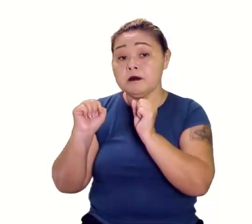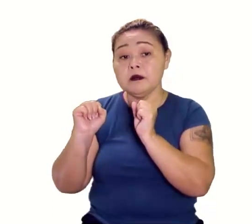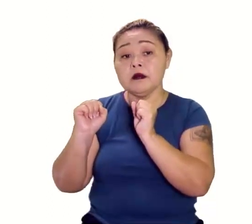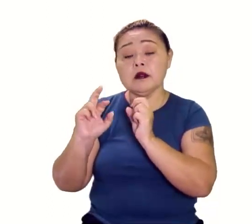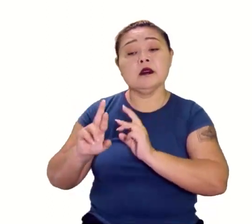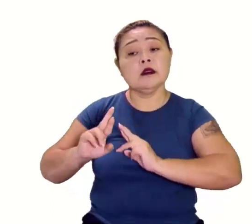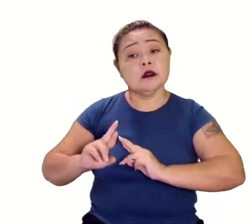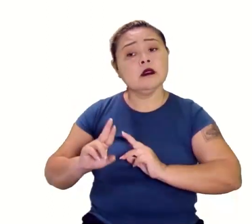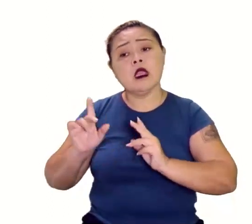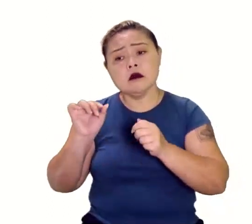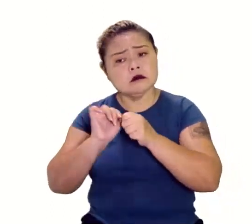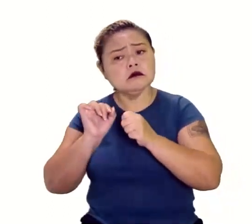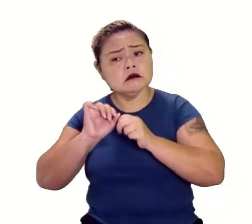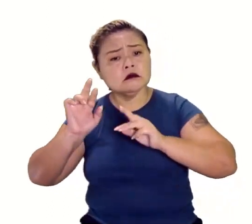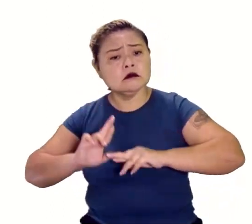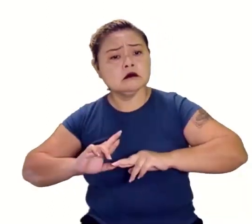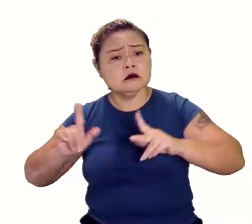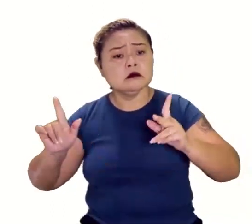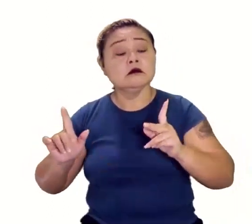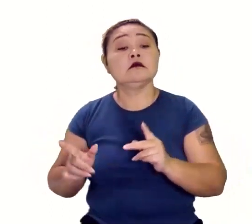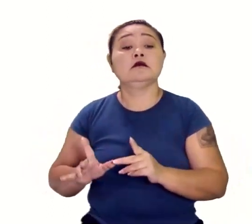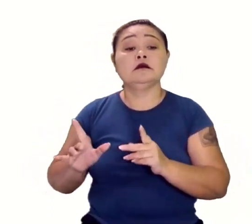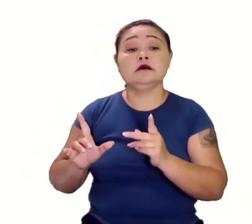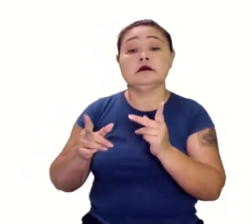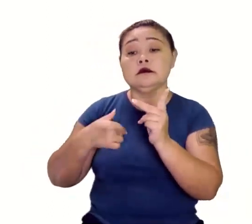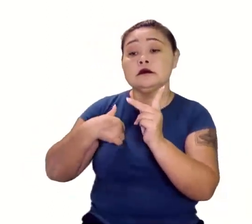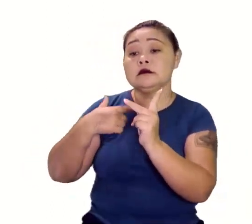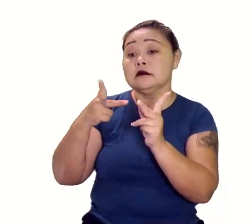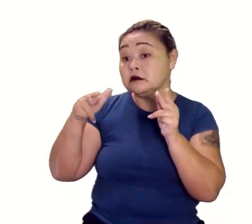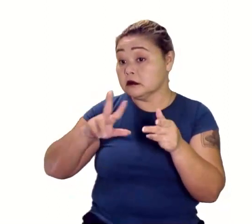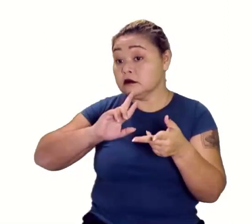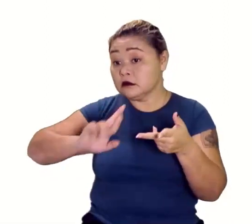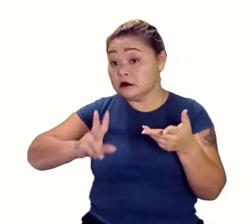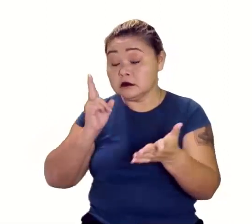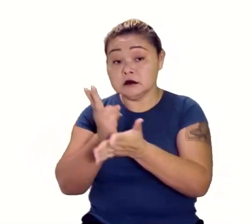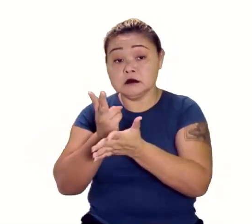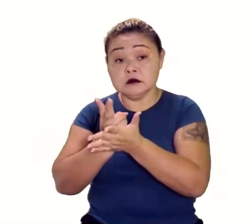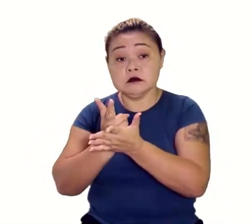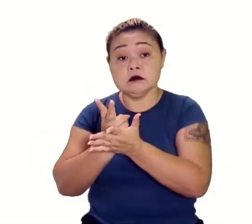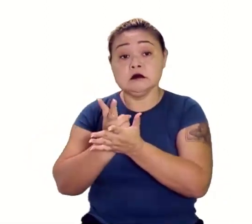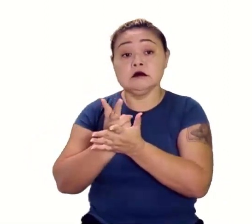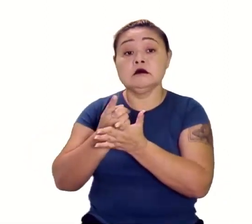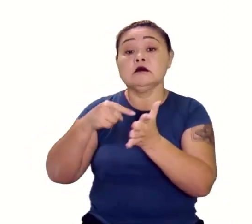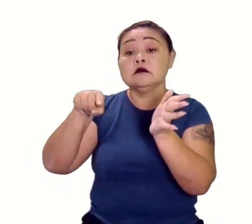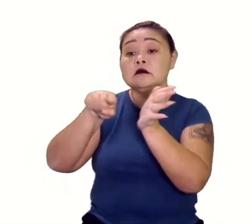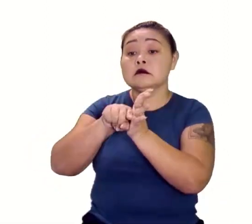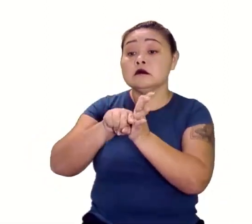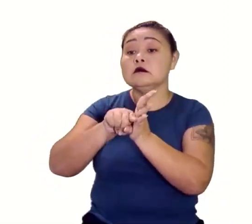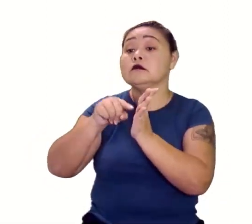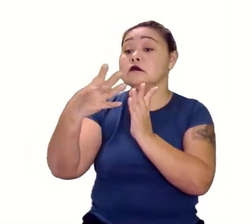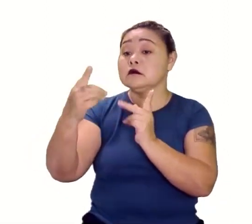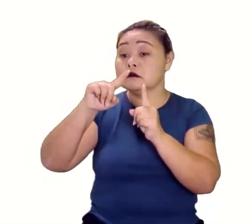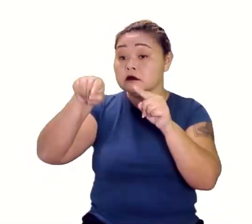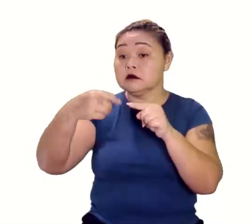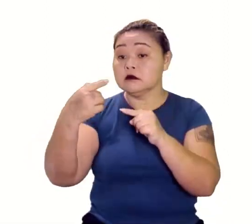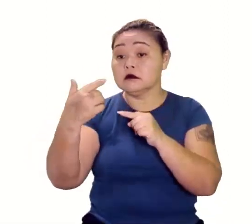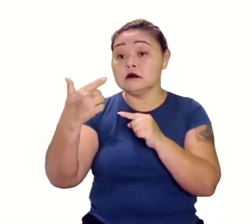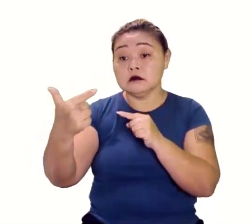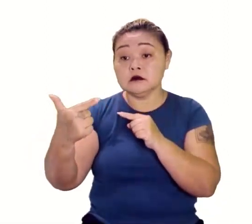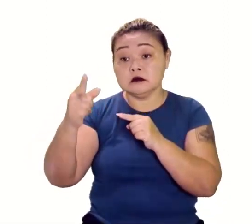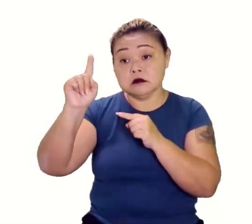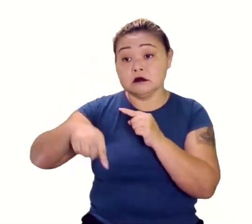fazer diferente. Vamos lá, a gente pode tirar fazer a raiz? diferente. Vamos ver que dá no mesmo resultado? Vamos lá, menos 4 ao quadrado.